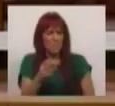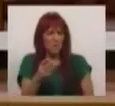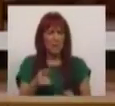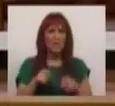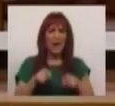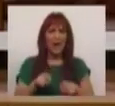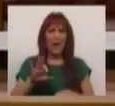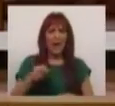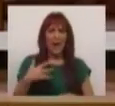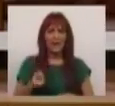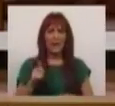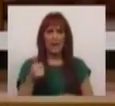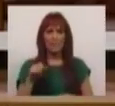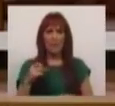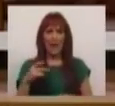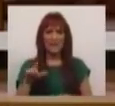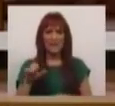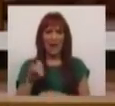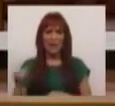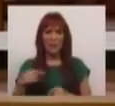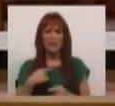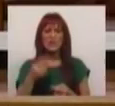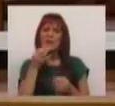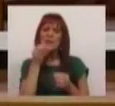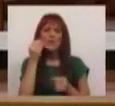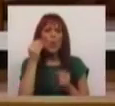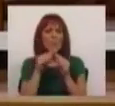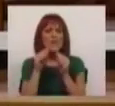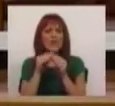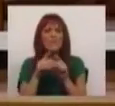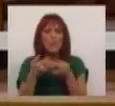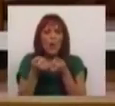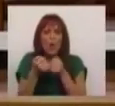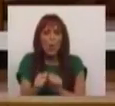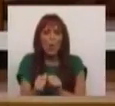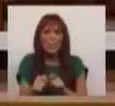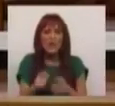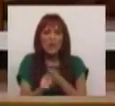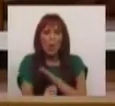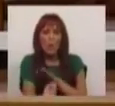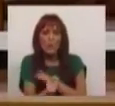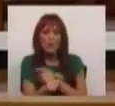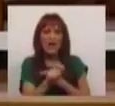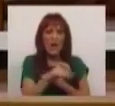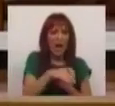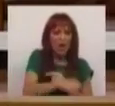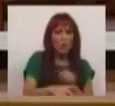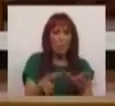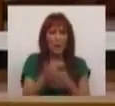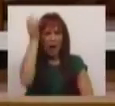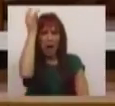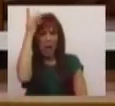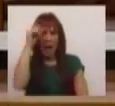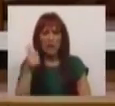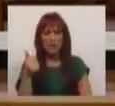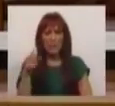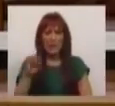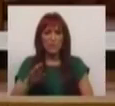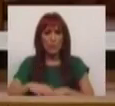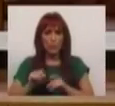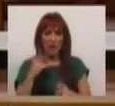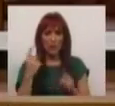que Hélder Bataglia descreveu o esquema montado para esconder a comissão paga à Escom e ao Gangue Espírito Santo pela compra de